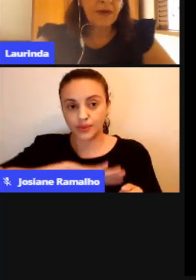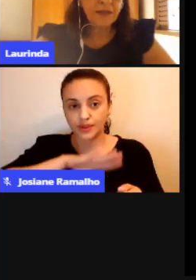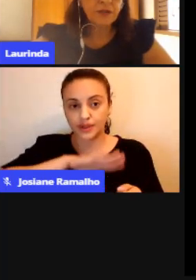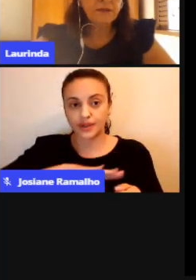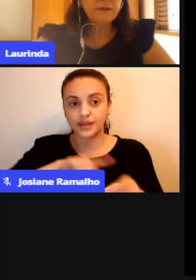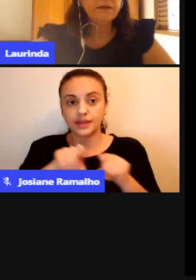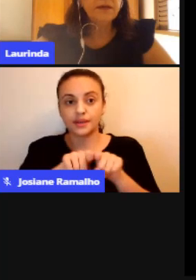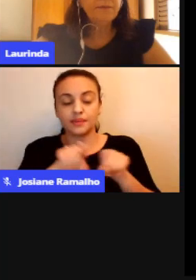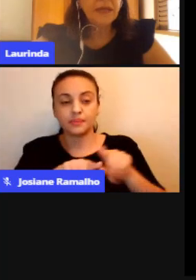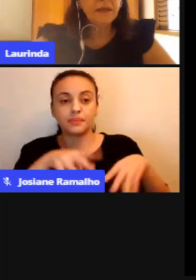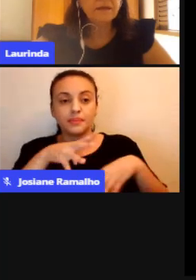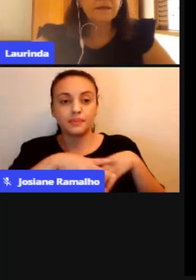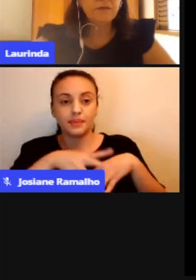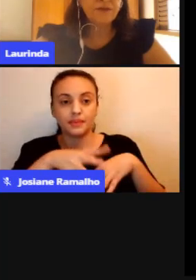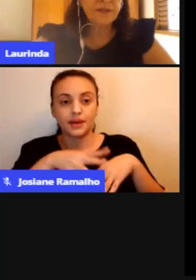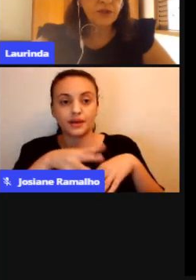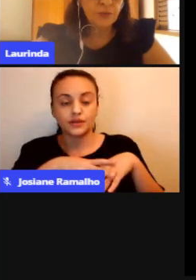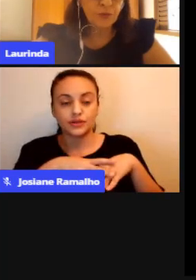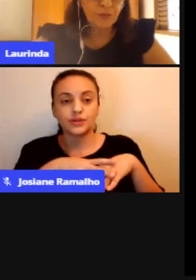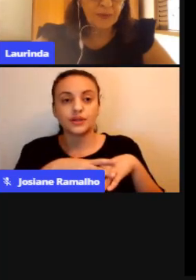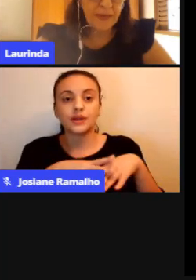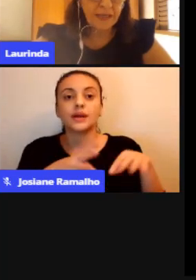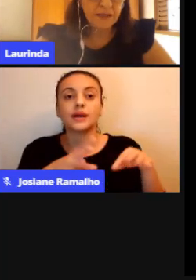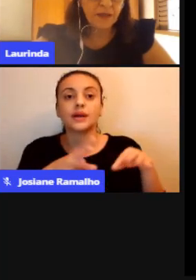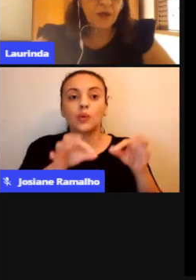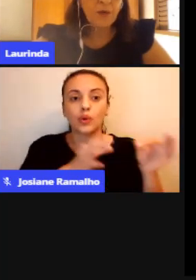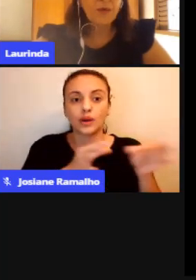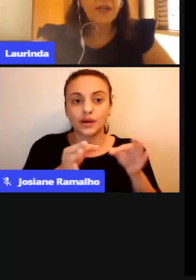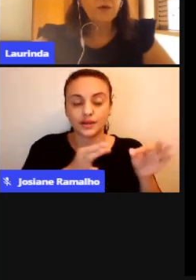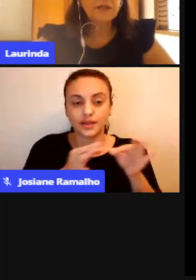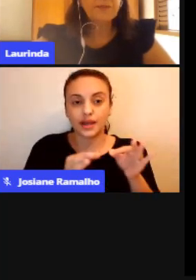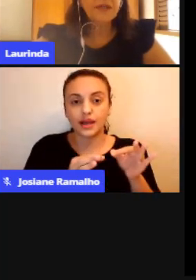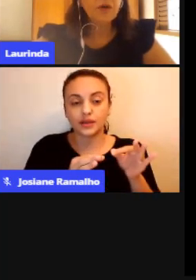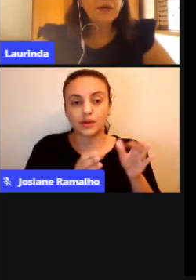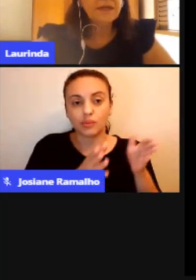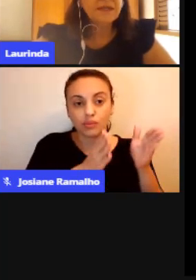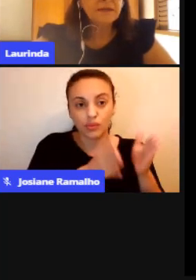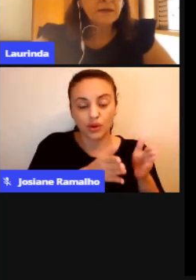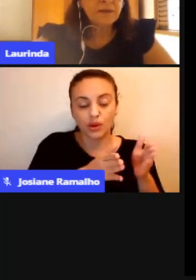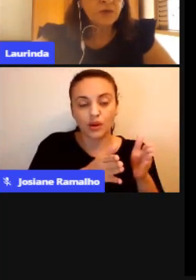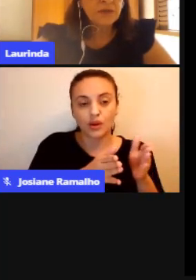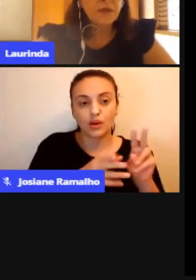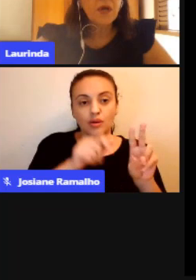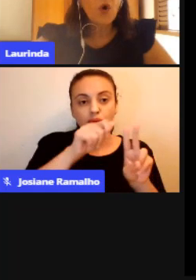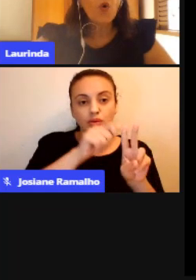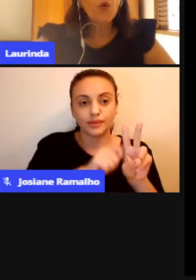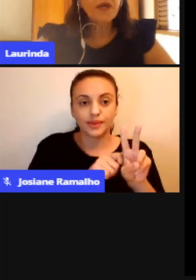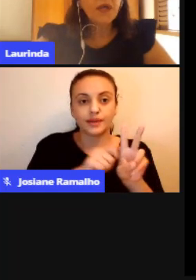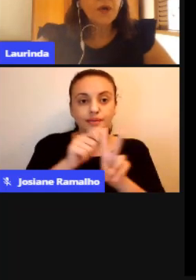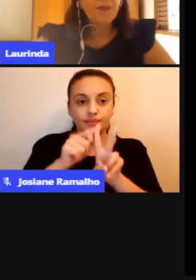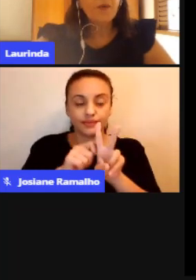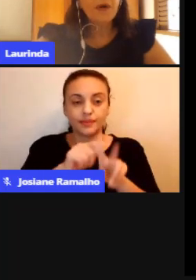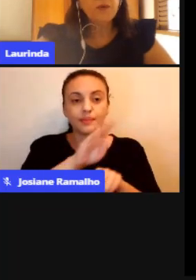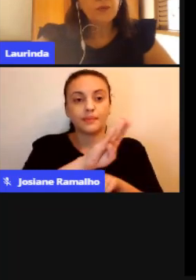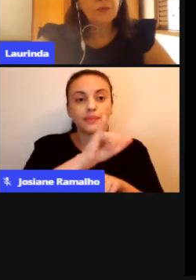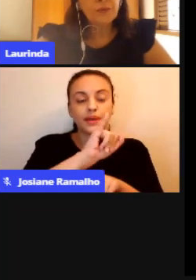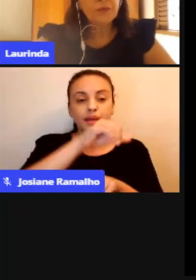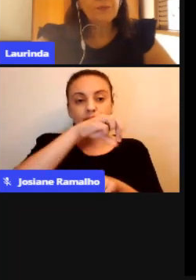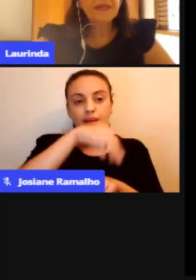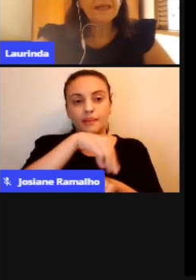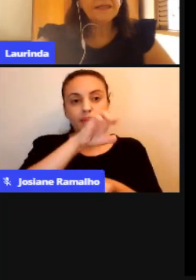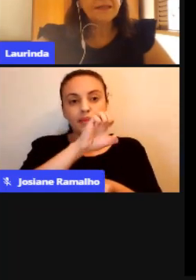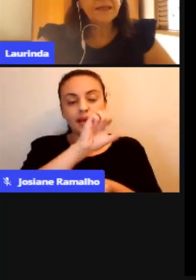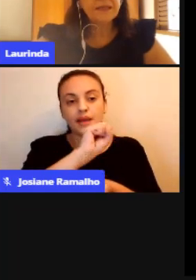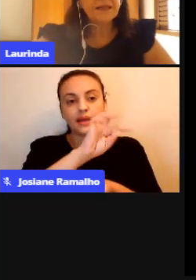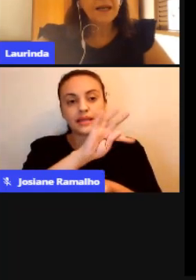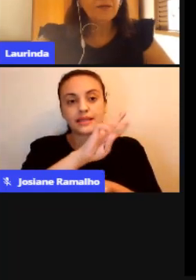e matemática, também estão divididos por bimestre, porque nós priorizamos o que meu